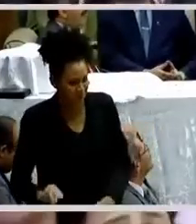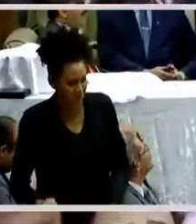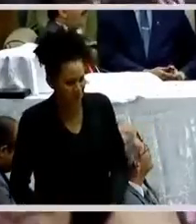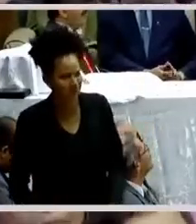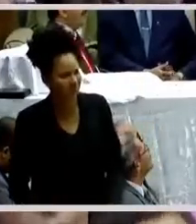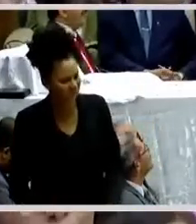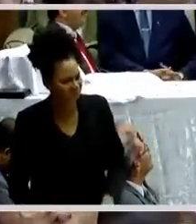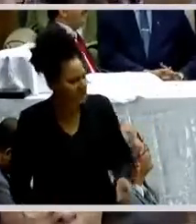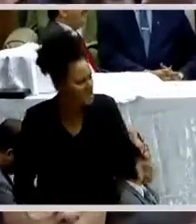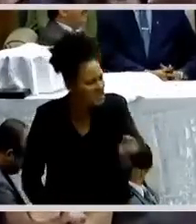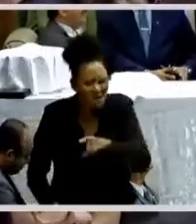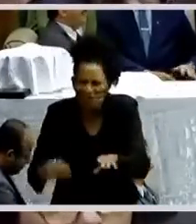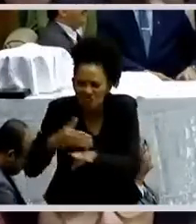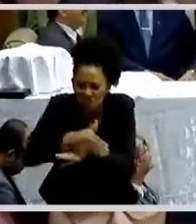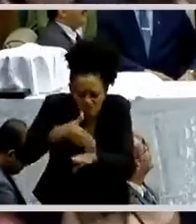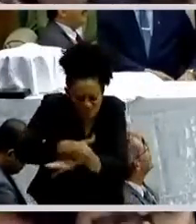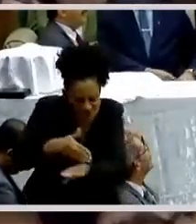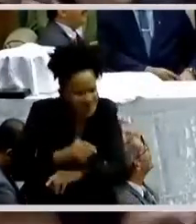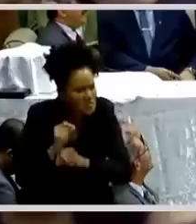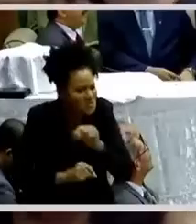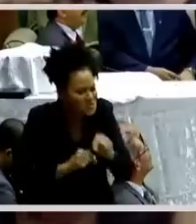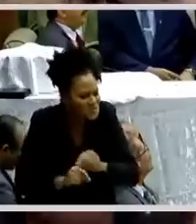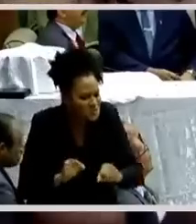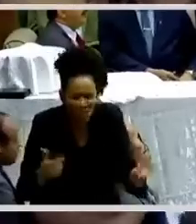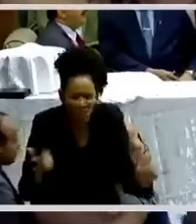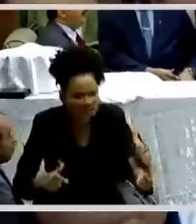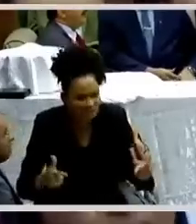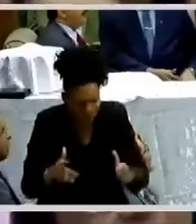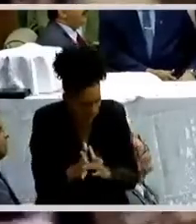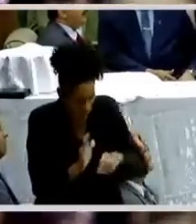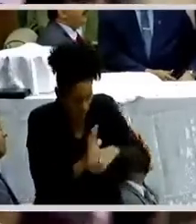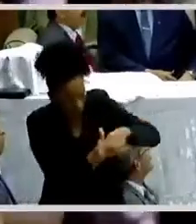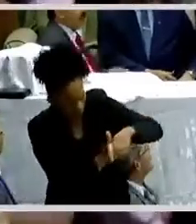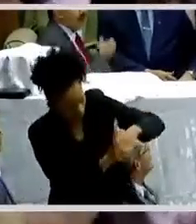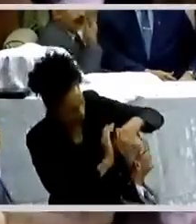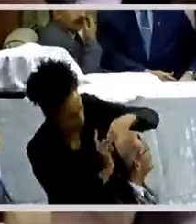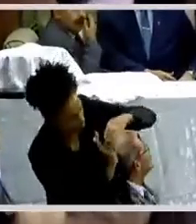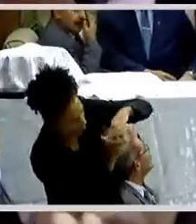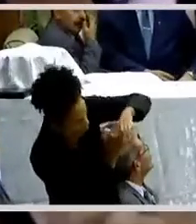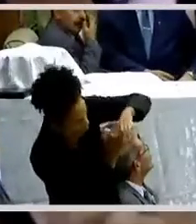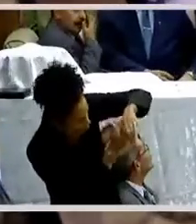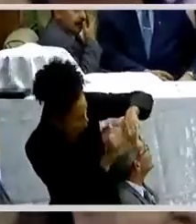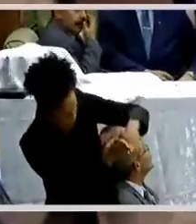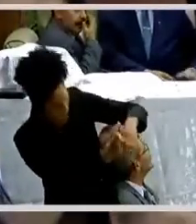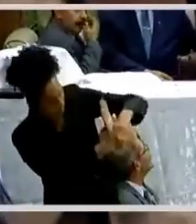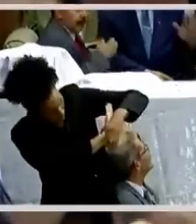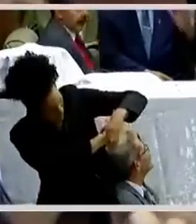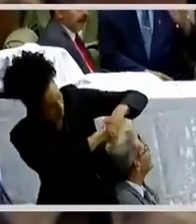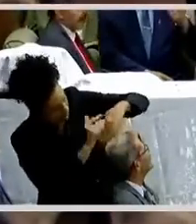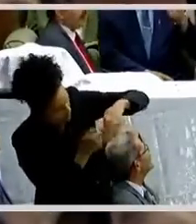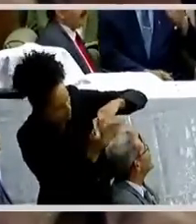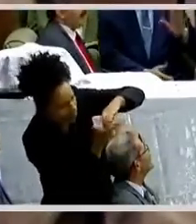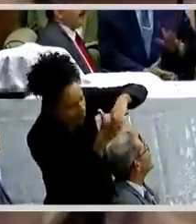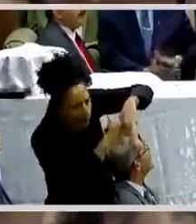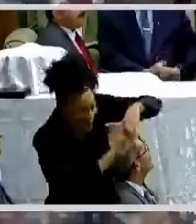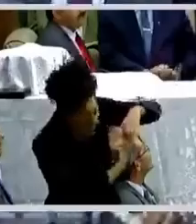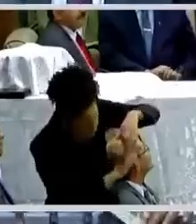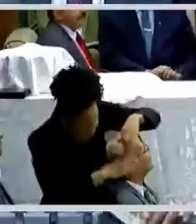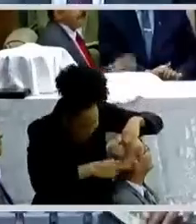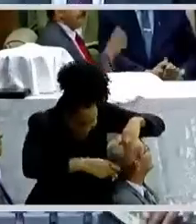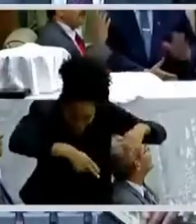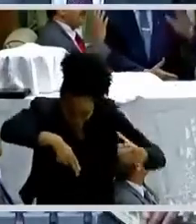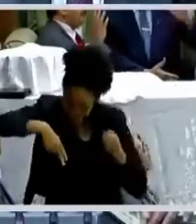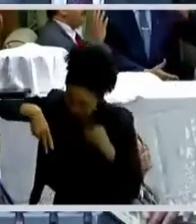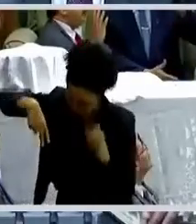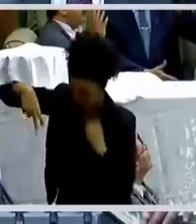O que é que vocês vieram buscar aqui? A Jesus, ele não está mais aqui. O lacre foi quebrado, a pedra foi removida. E ele